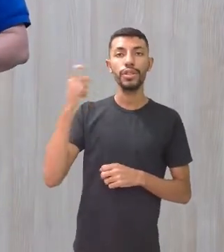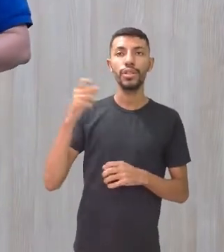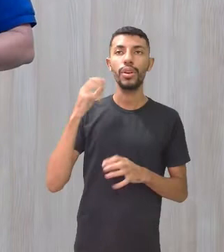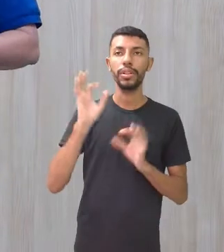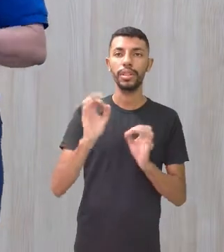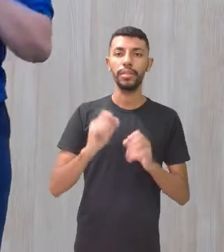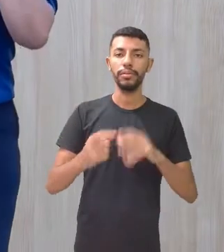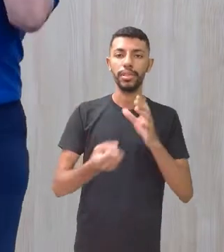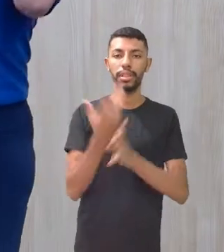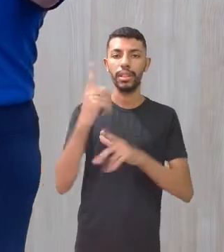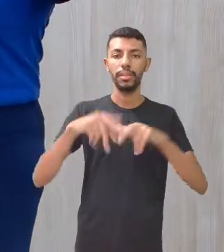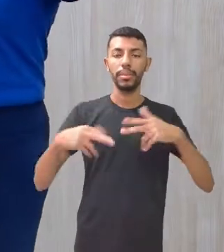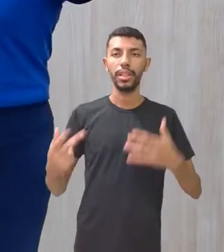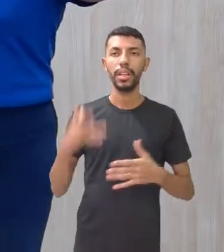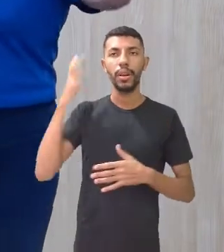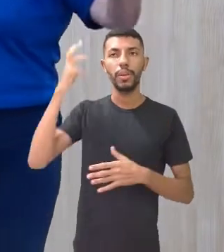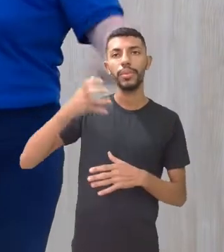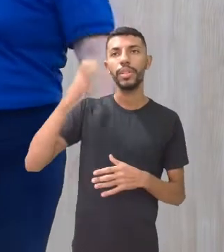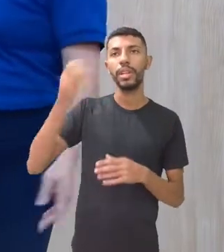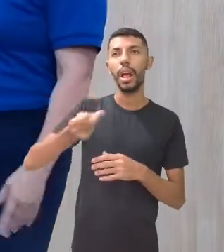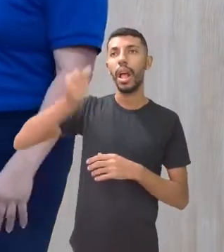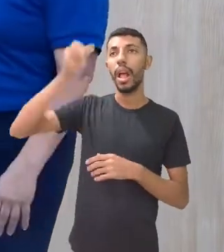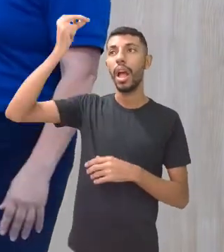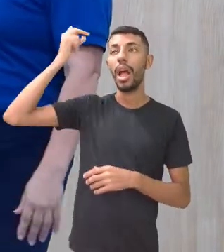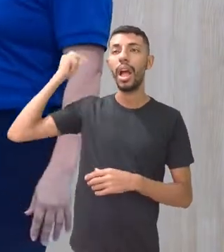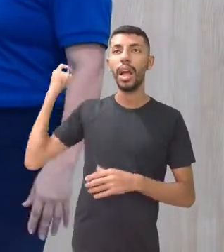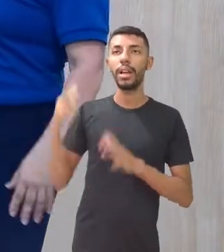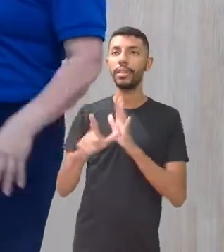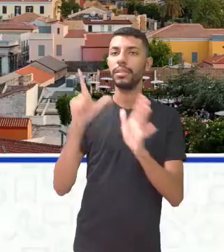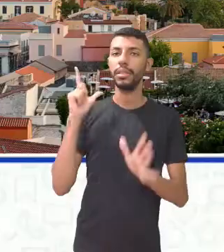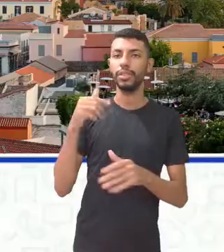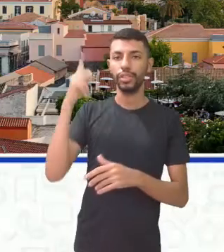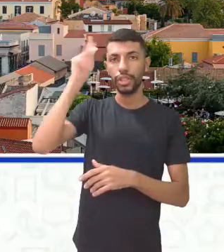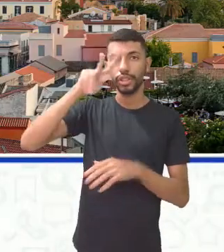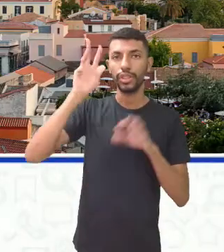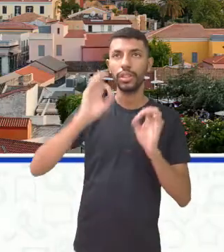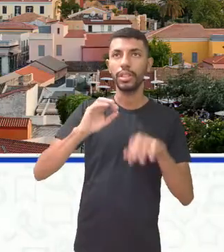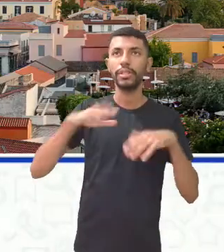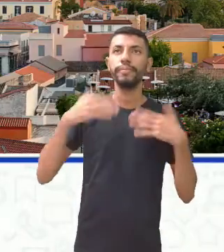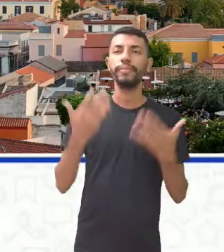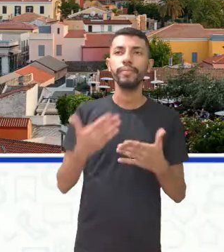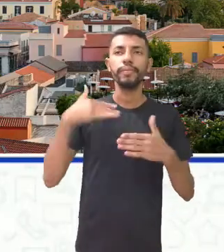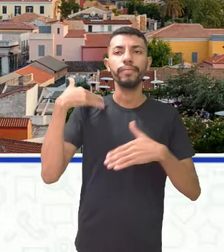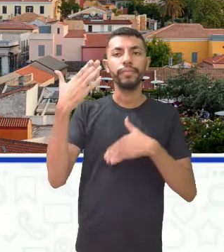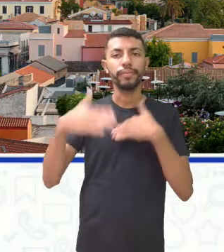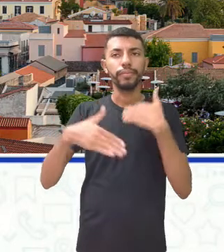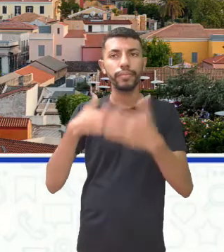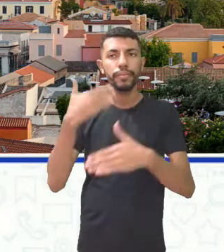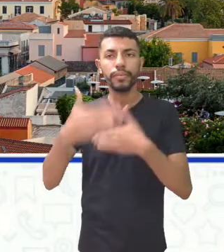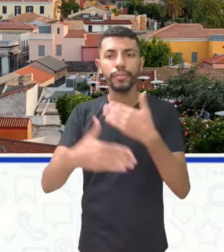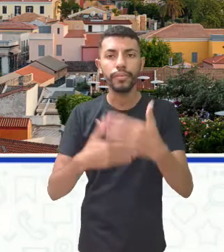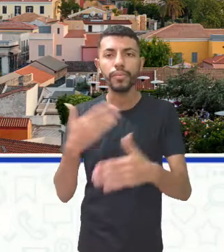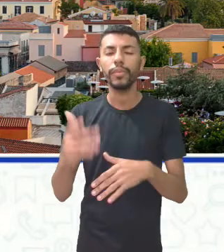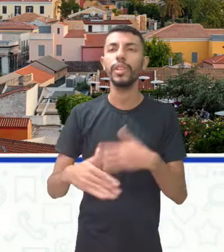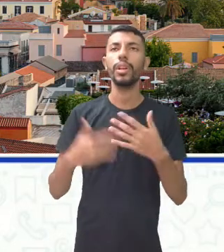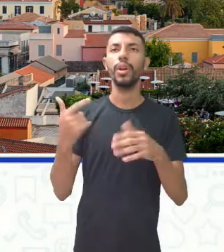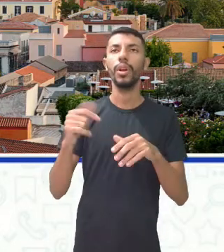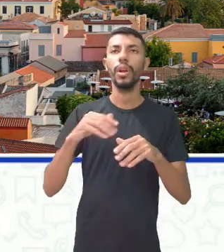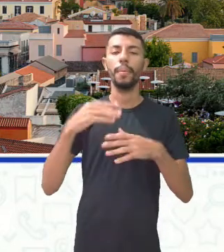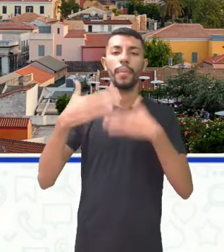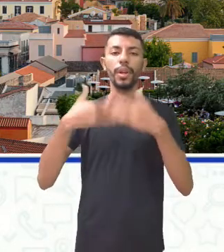produção de instrumentos musicais desde a pré-história, né? E aí, ao longo do processo civilizatório, todas